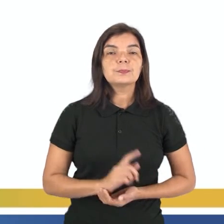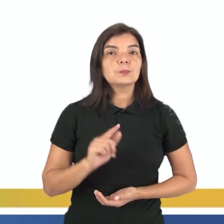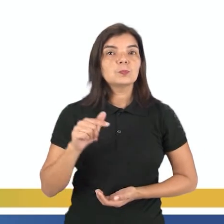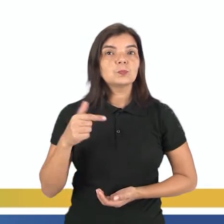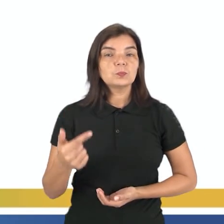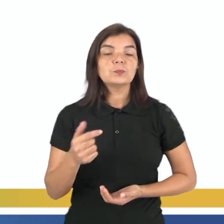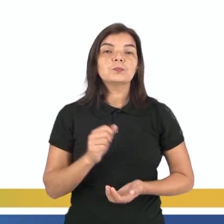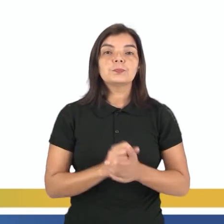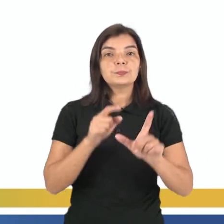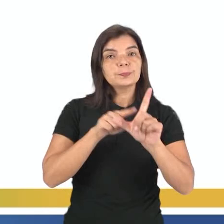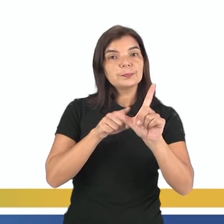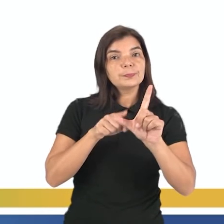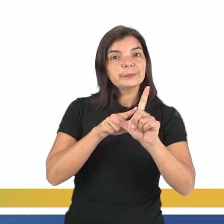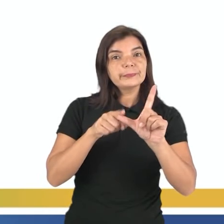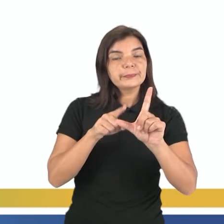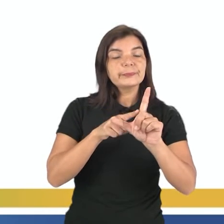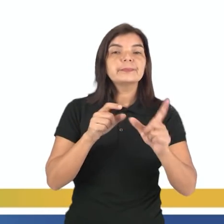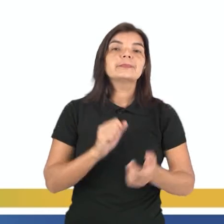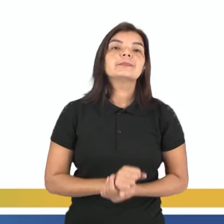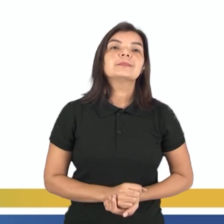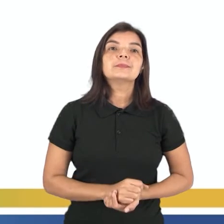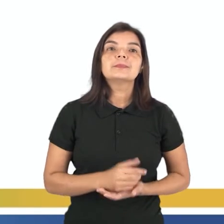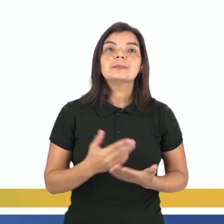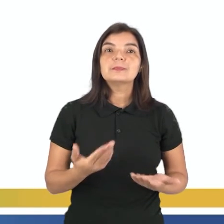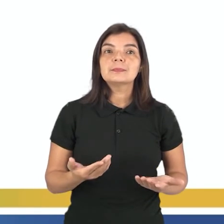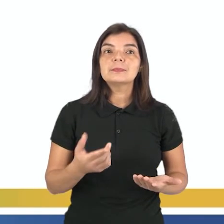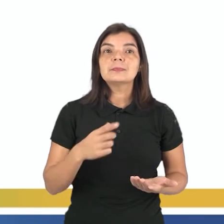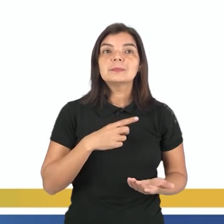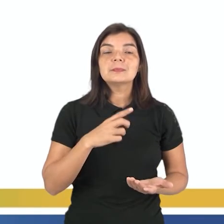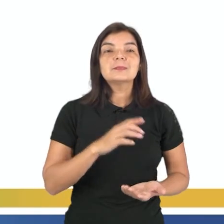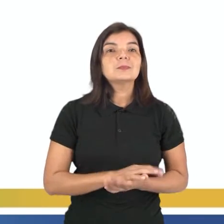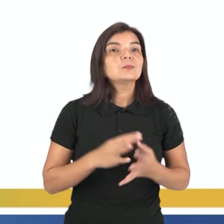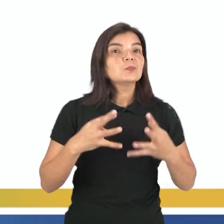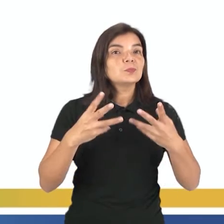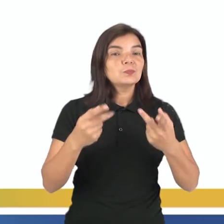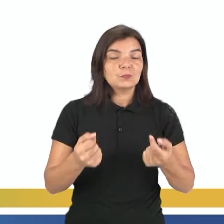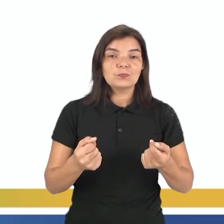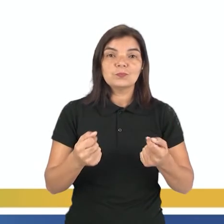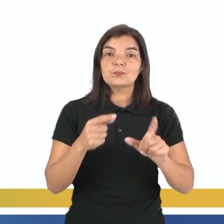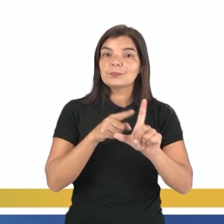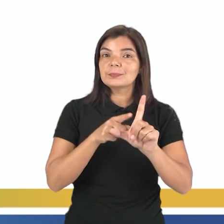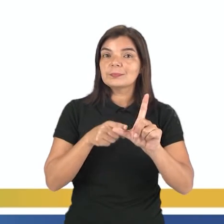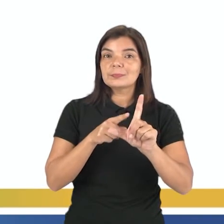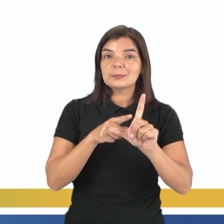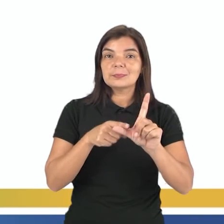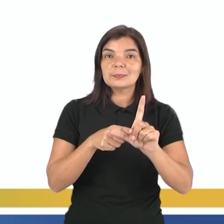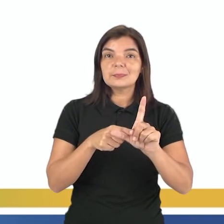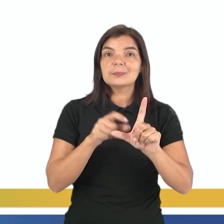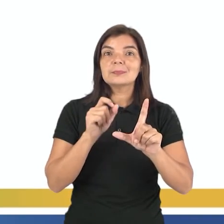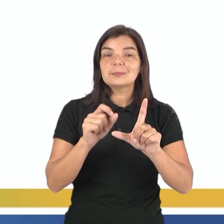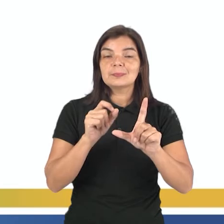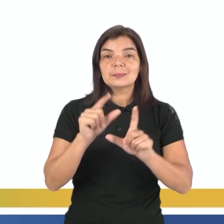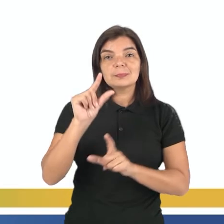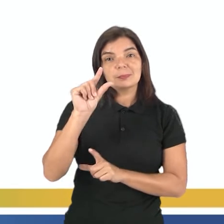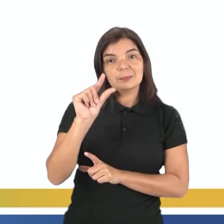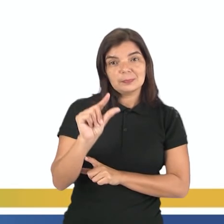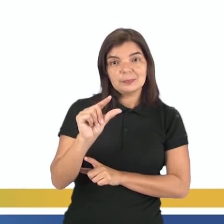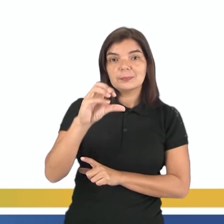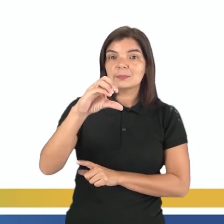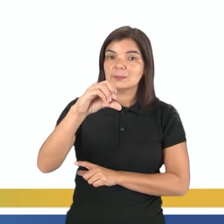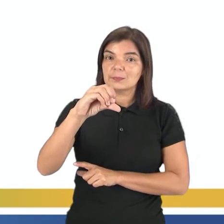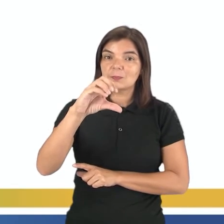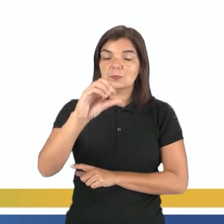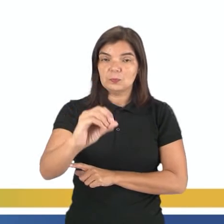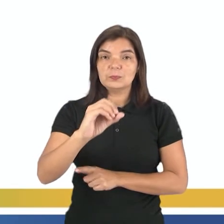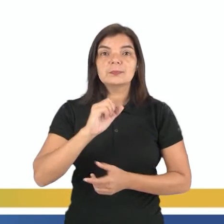ângulos, pessoal, nesse caso, todos os ângulos aí são menores que